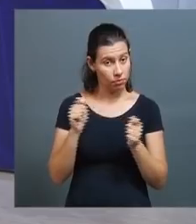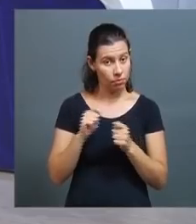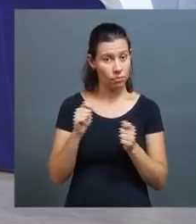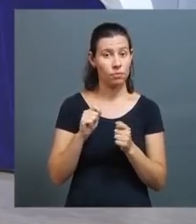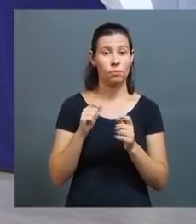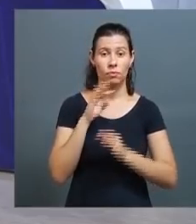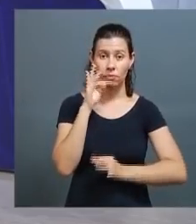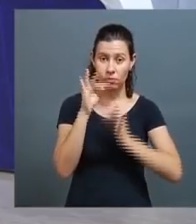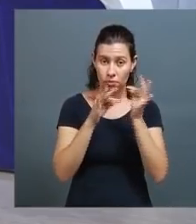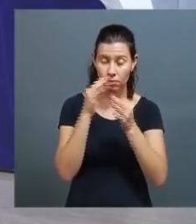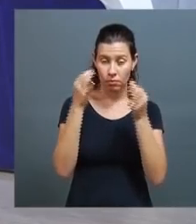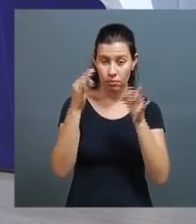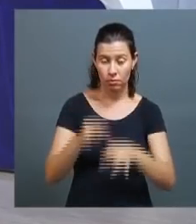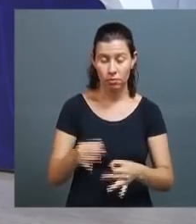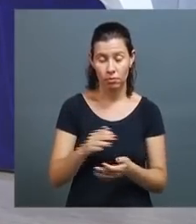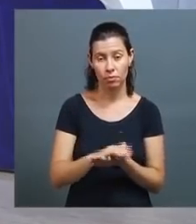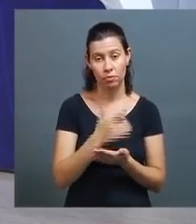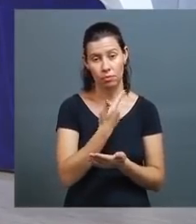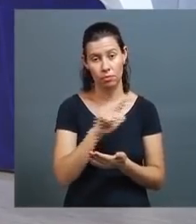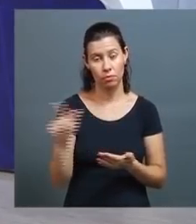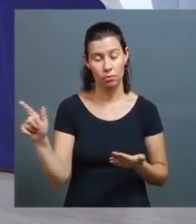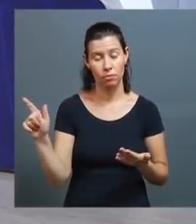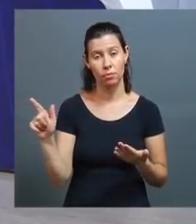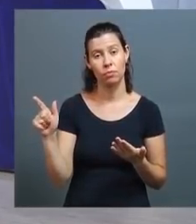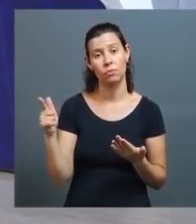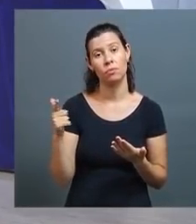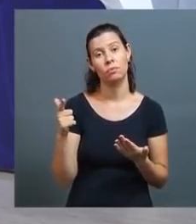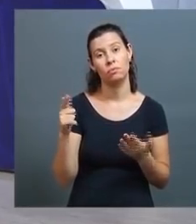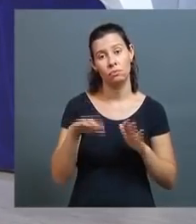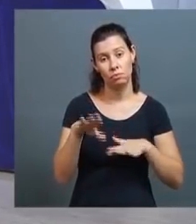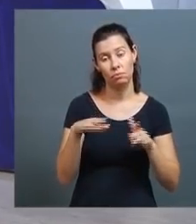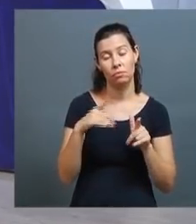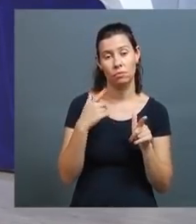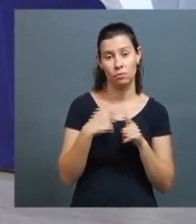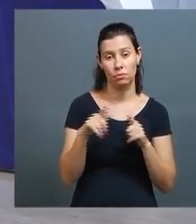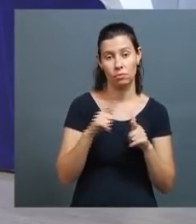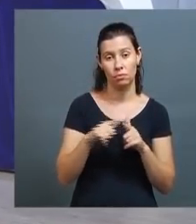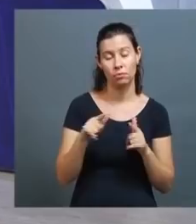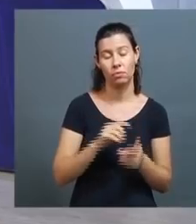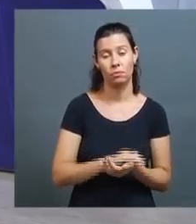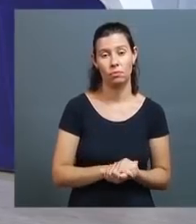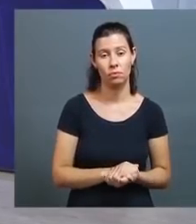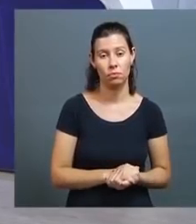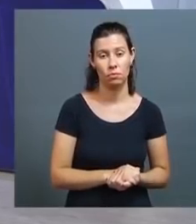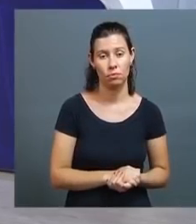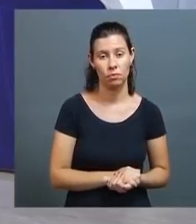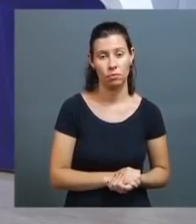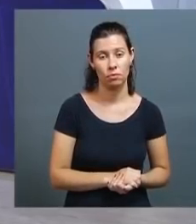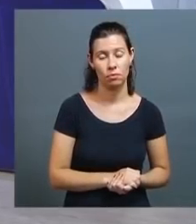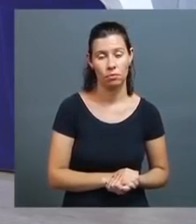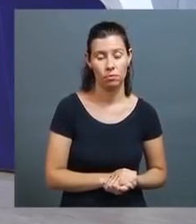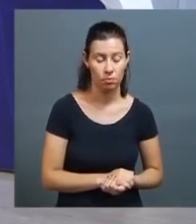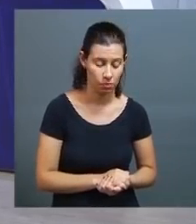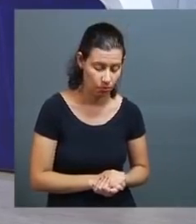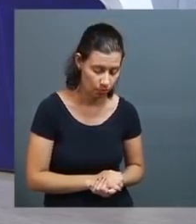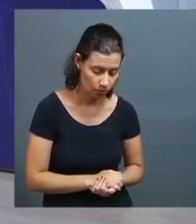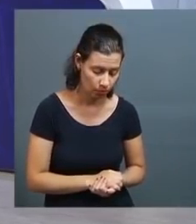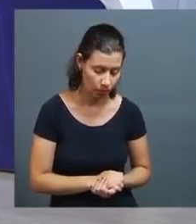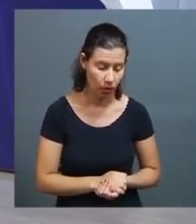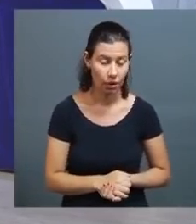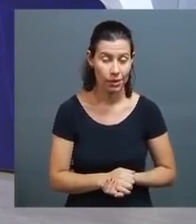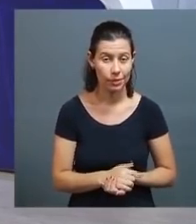isso. Nós temos outras demandas também, né, e são outros várias, diagnósticos. Né? Já a gente vai continuar falando do TDAH e